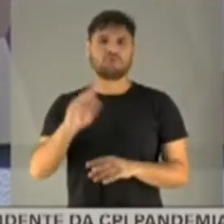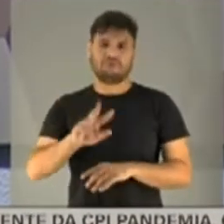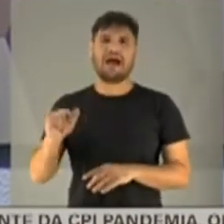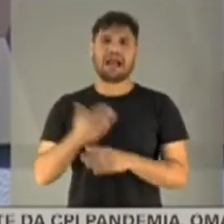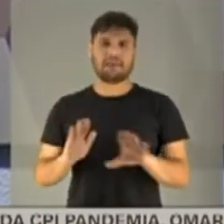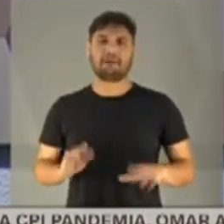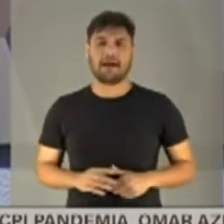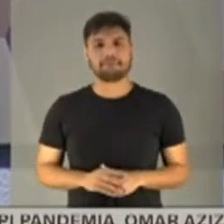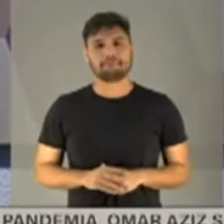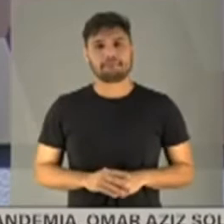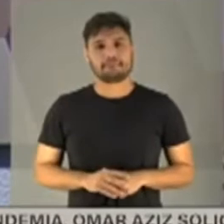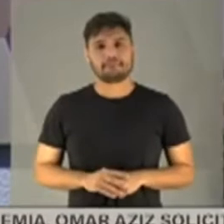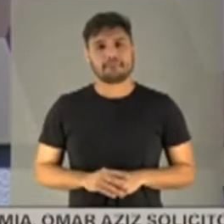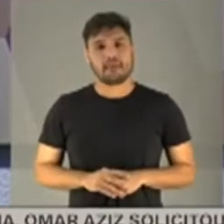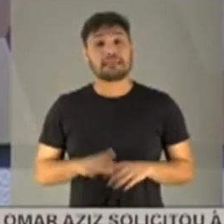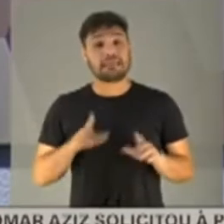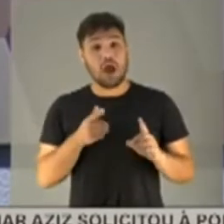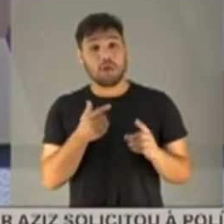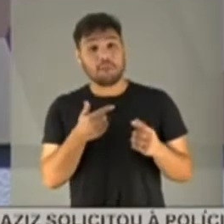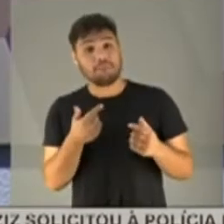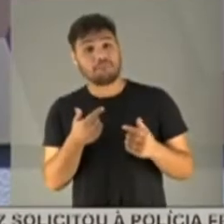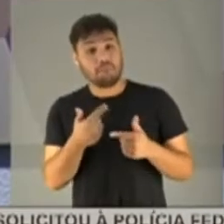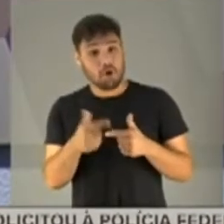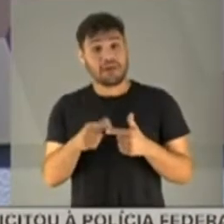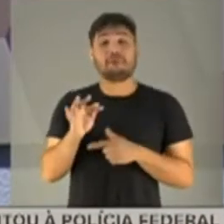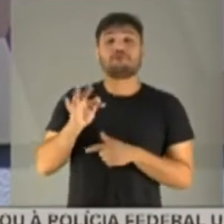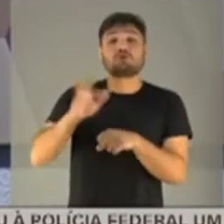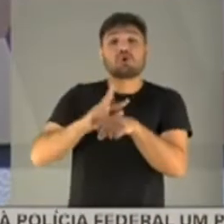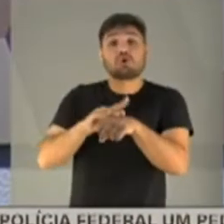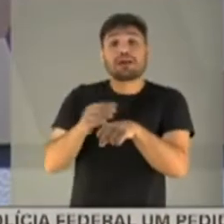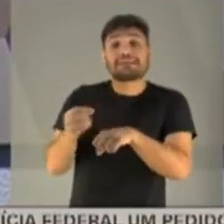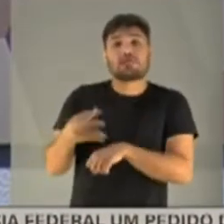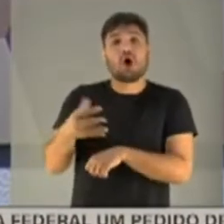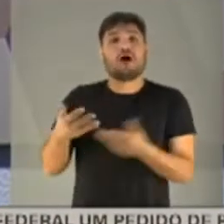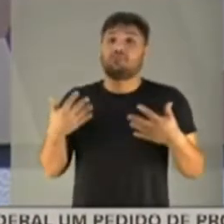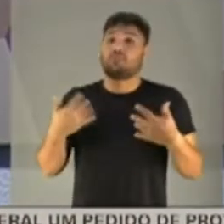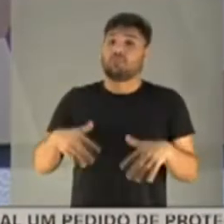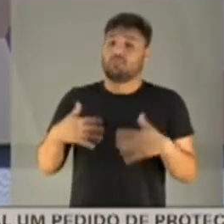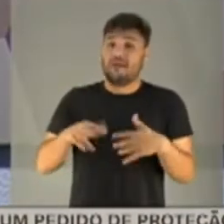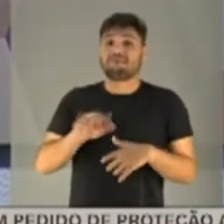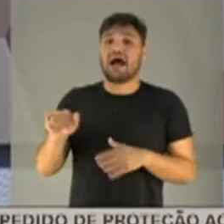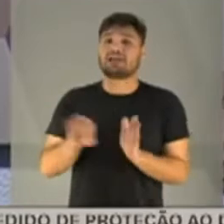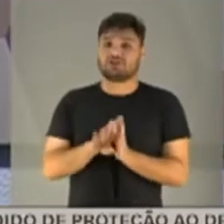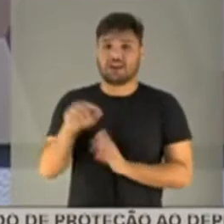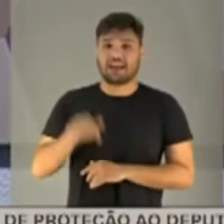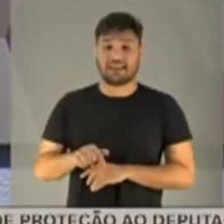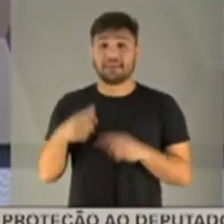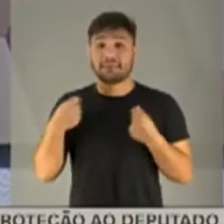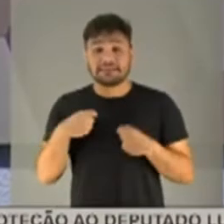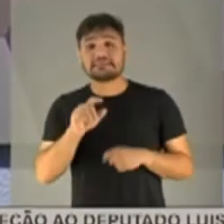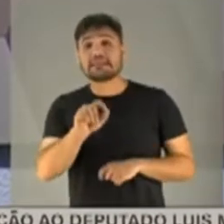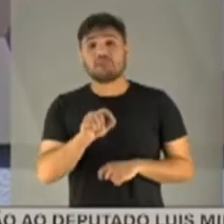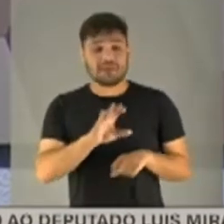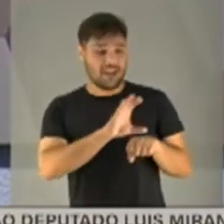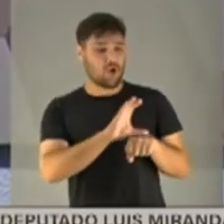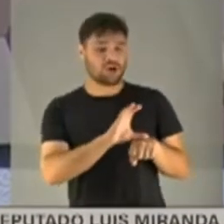há um desafio que já está colocado, outras epidemias virão. E a gente precisa dessa riqueza que é o Sistema Único de Saúde, aquele sonho da